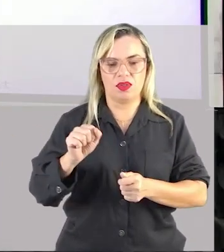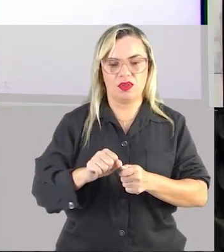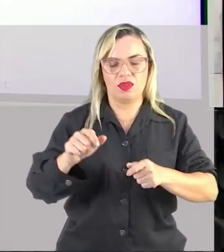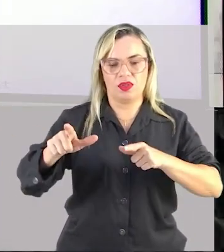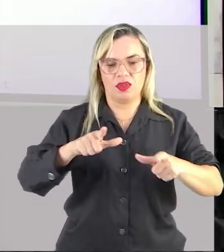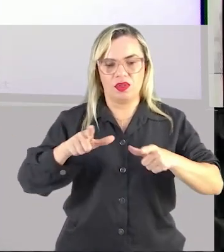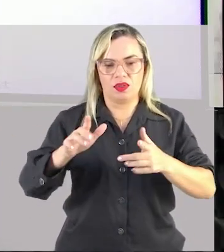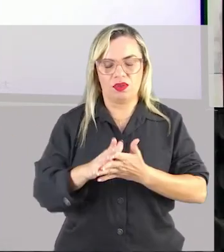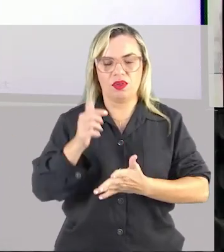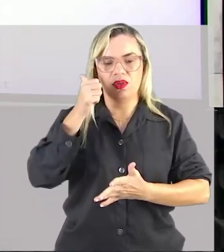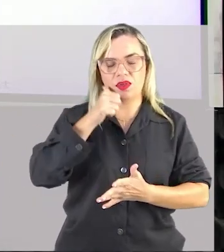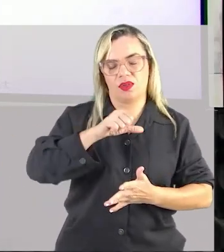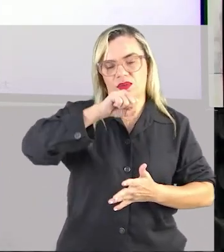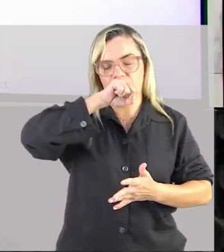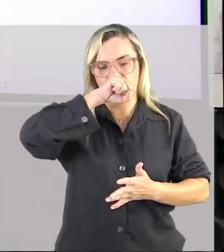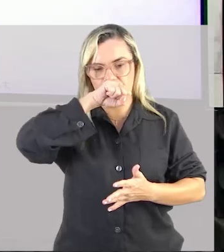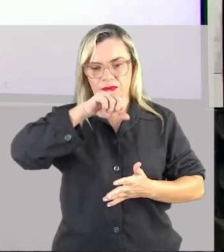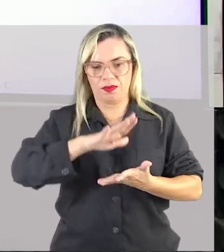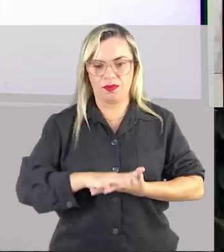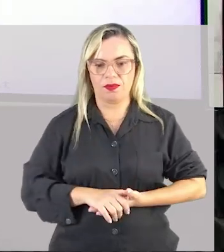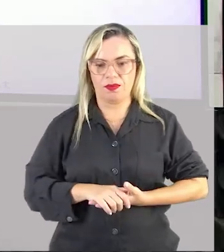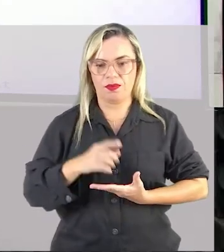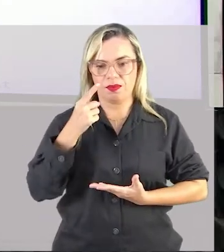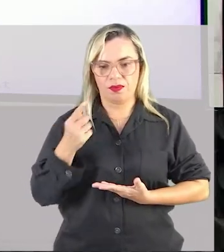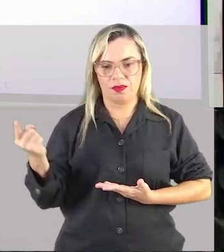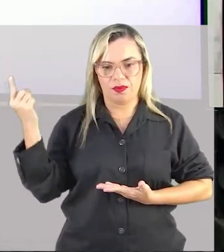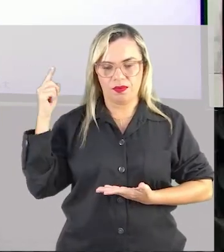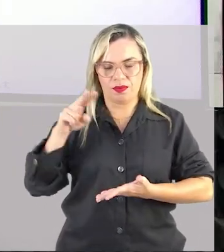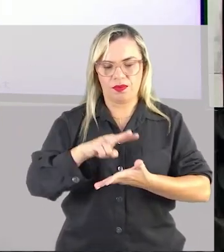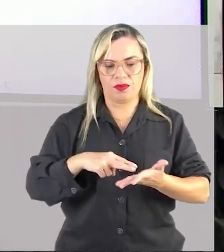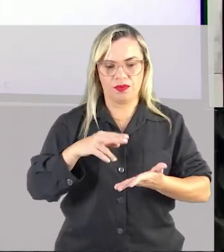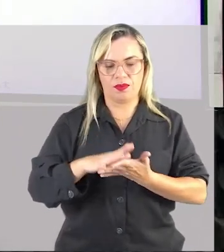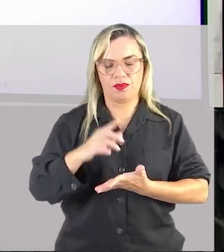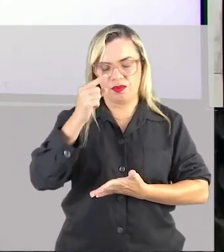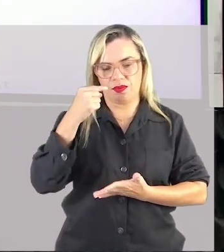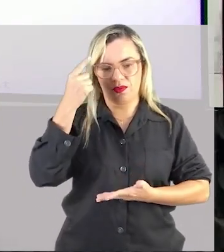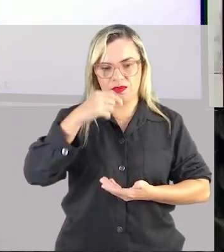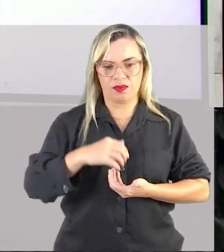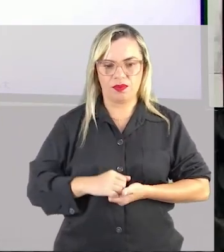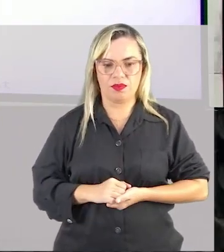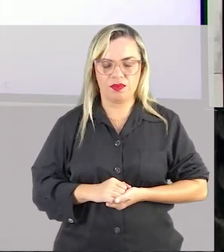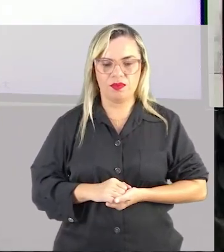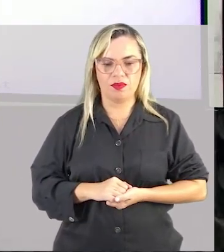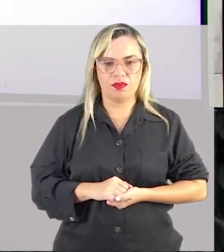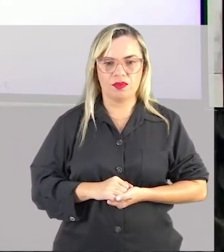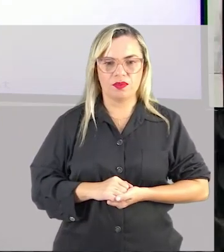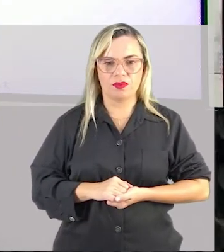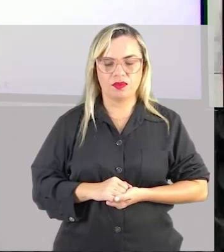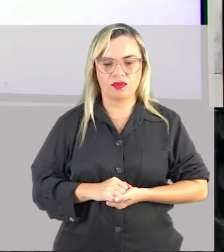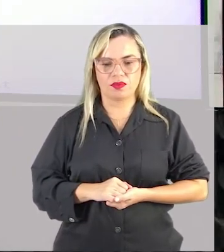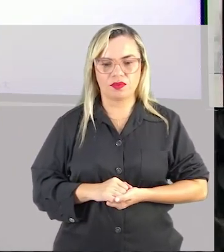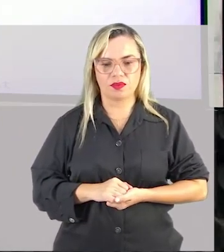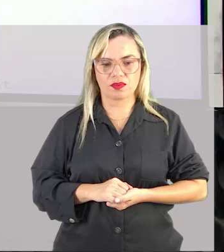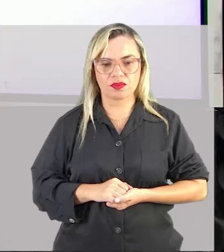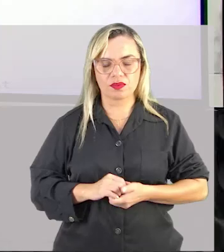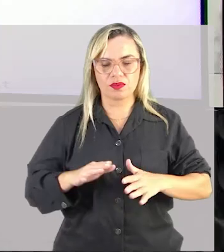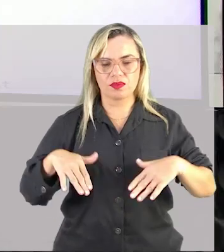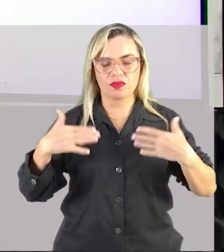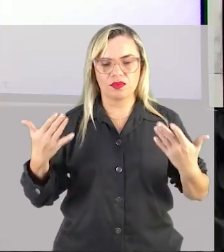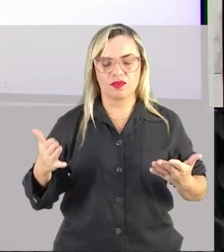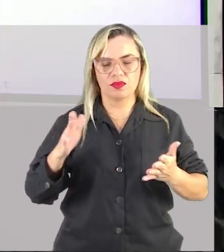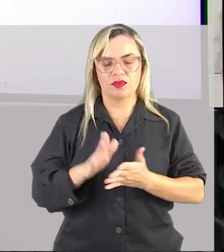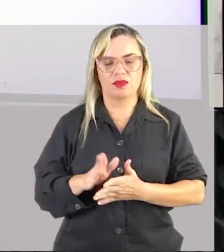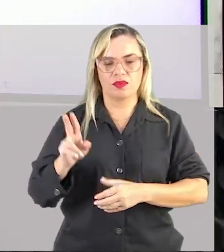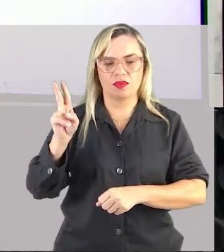Para maternar, se necessita uma tribo. A criança não deveria viver-se em soledade. Então,